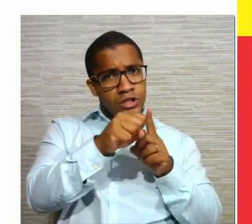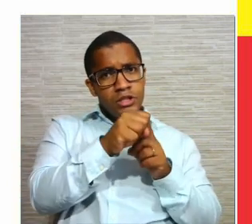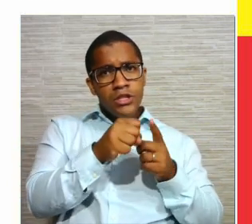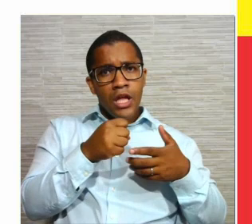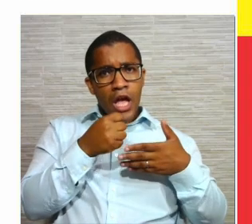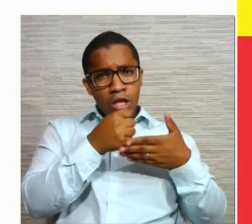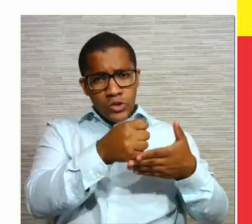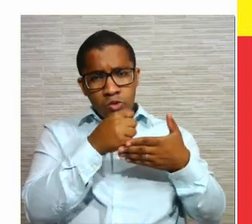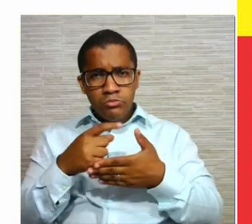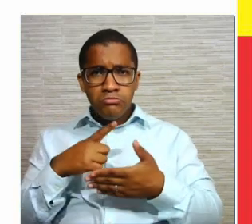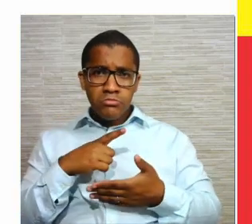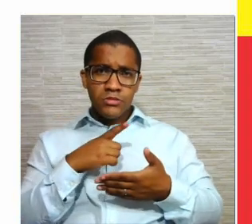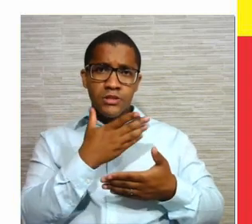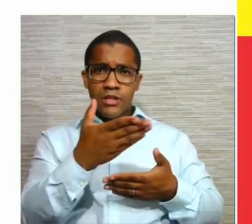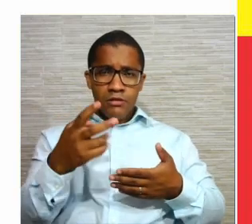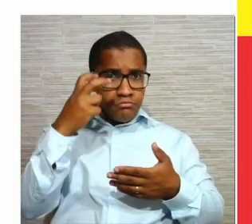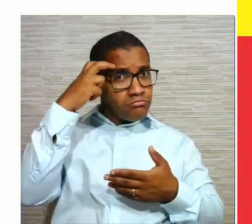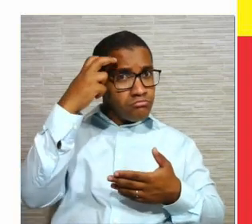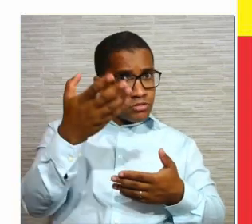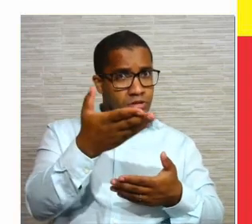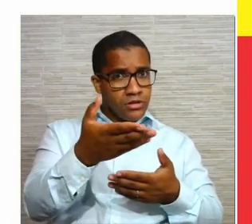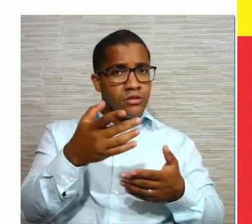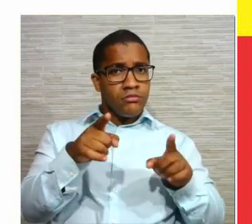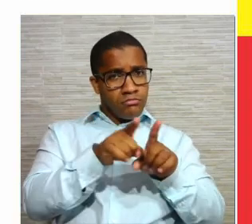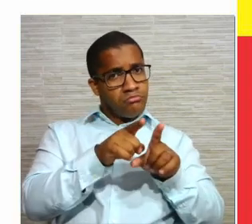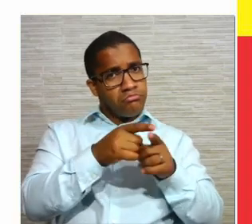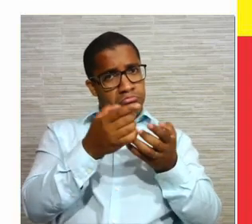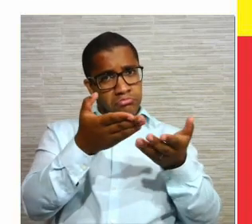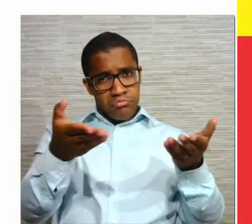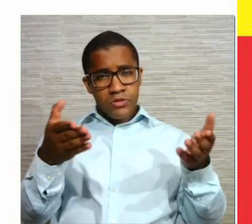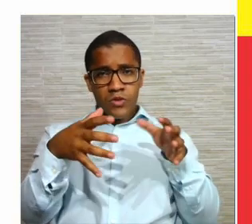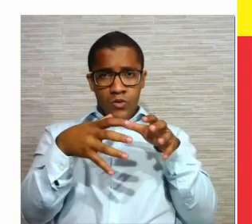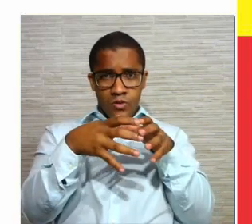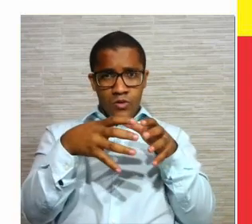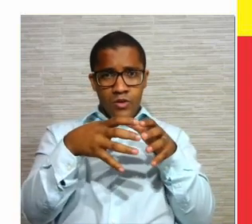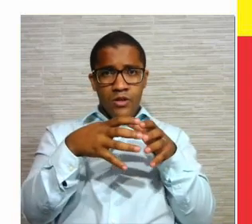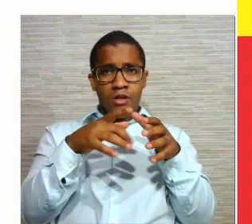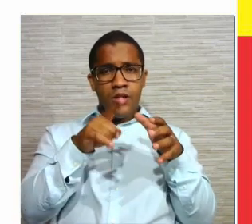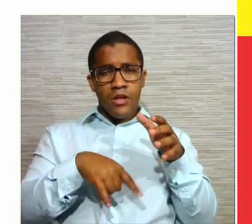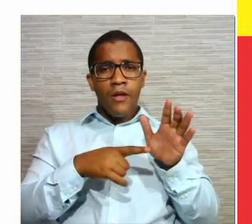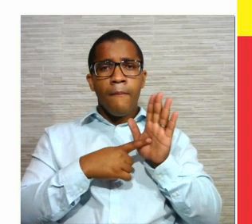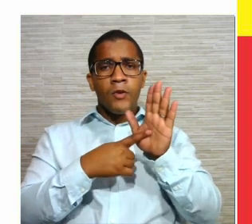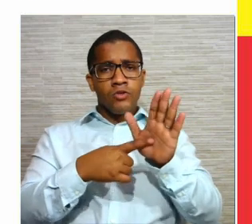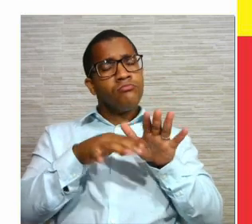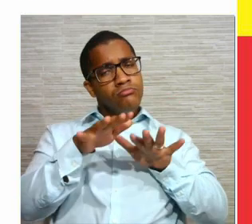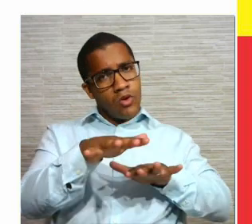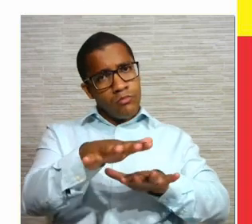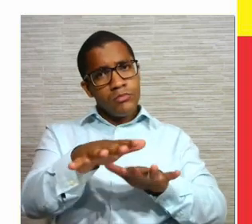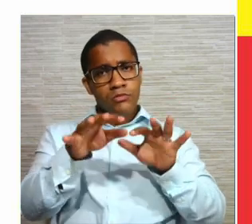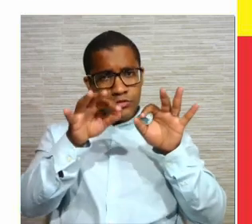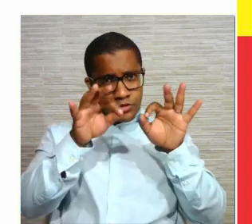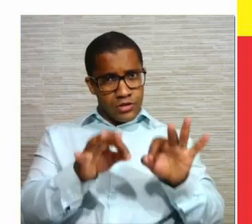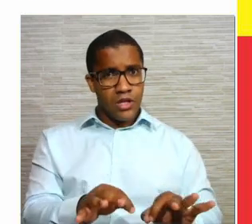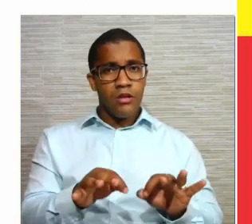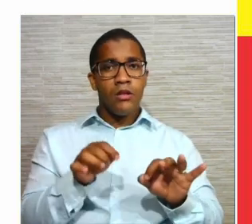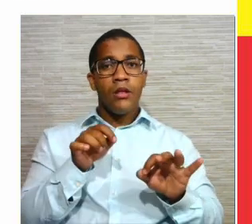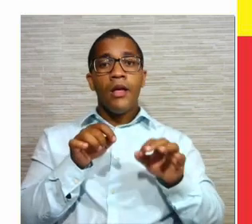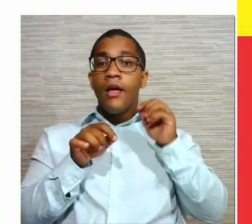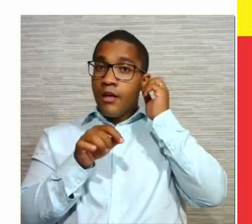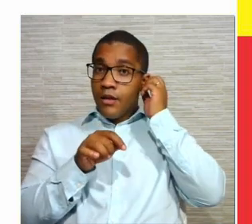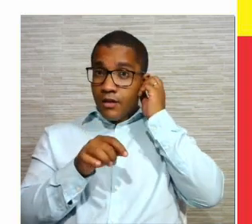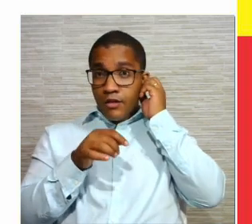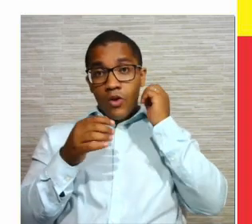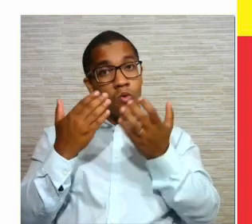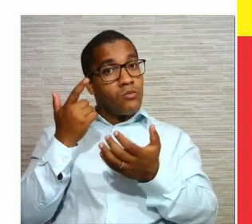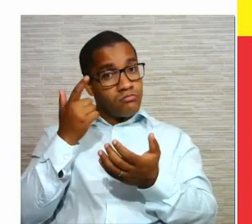socialistas, né, que criam no uso da inteligência e da razão, né, da expressão do movimento. Então ele acabou sofrendo,